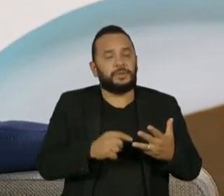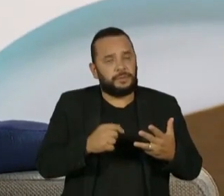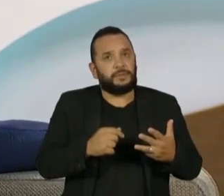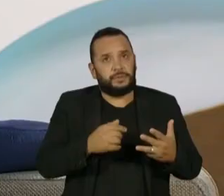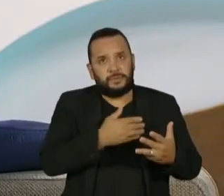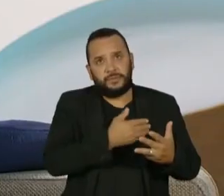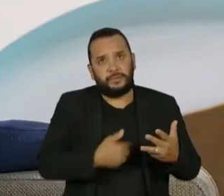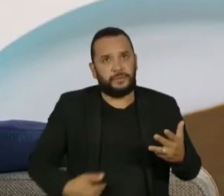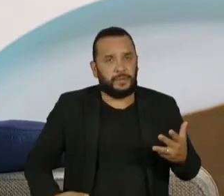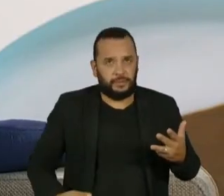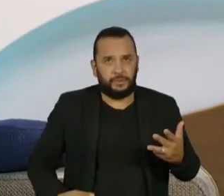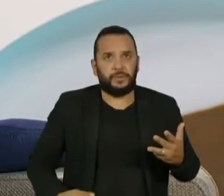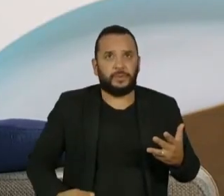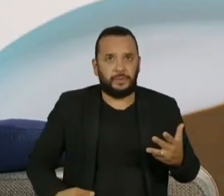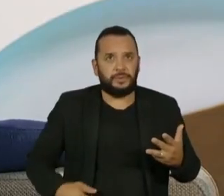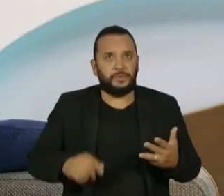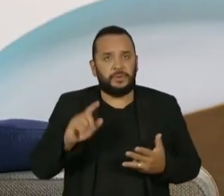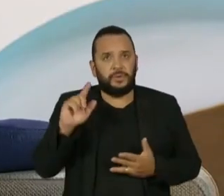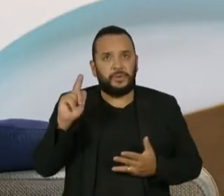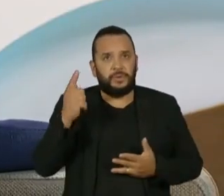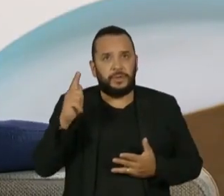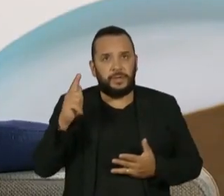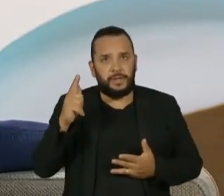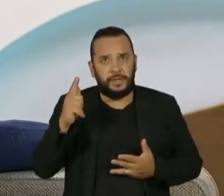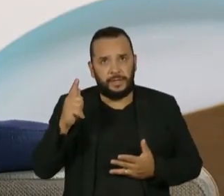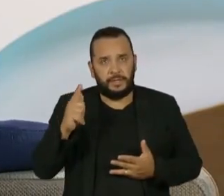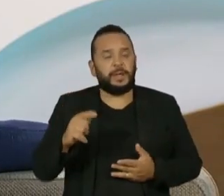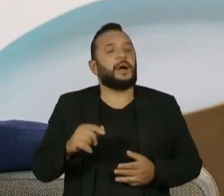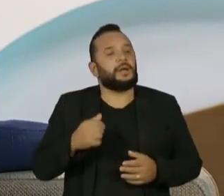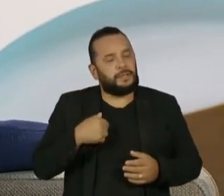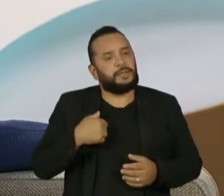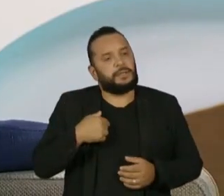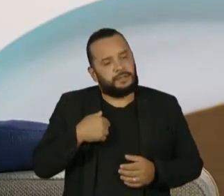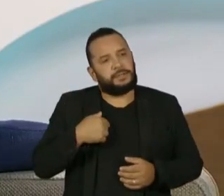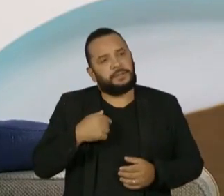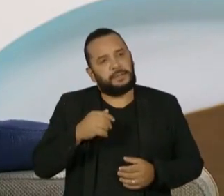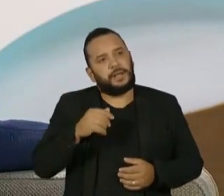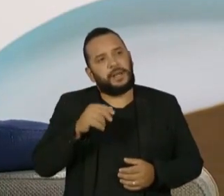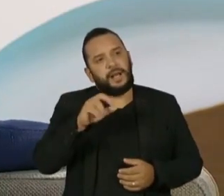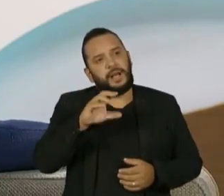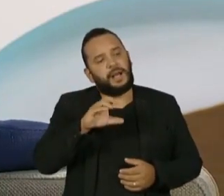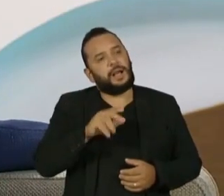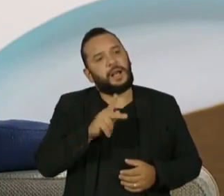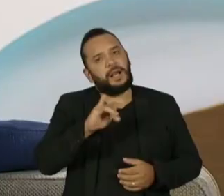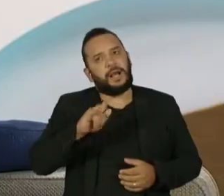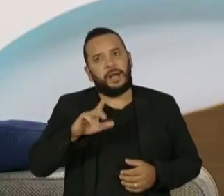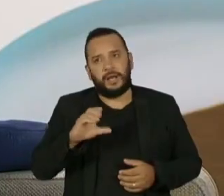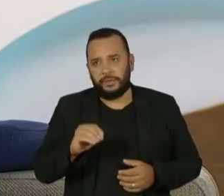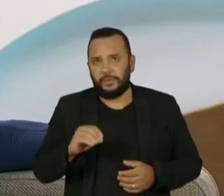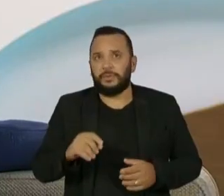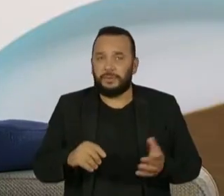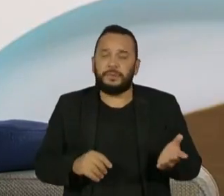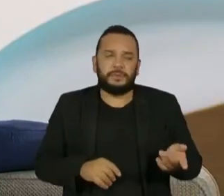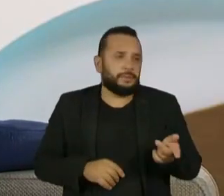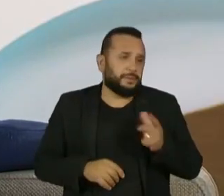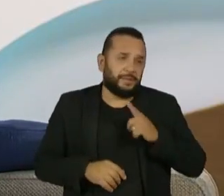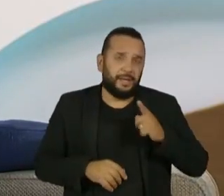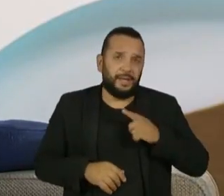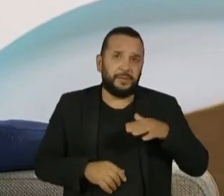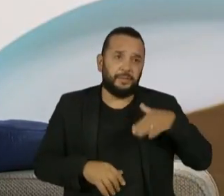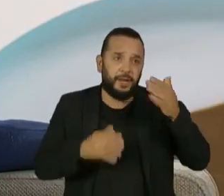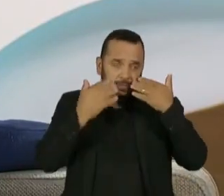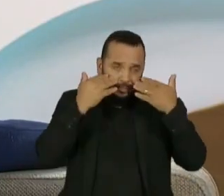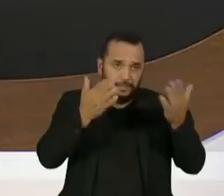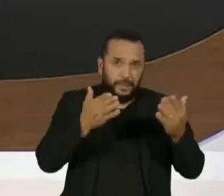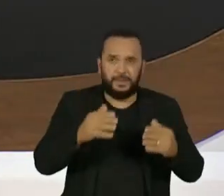O governador do Goiás, o Caiado. Você tem um grande número de pessoas. Aqui eu estou dizendo aqui os mais evidentes.